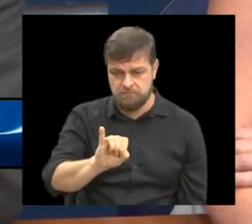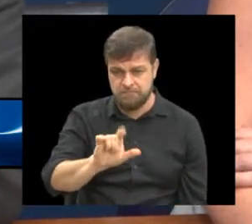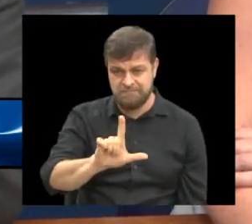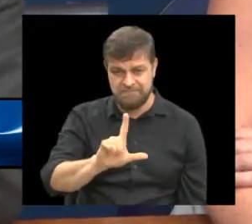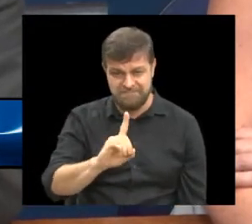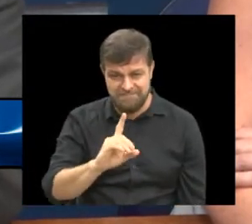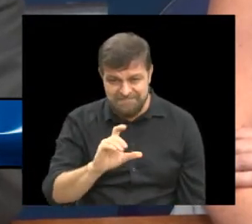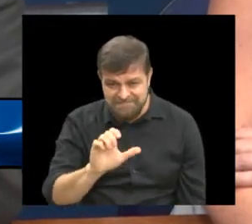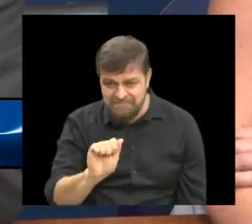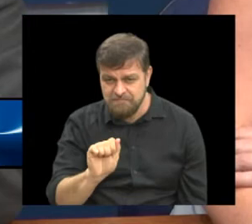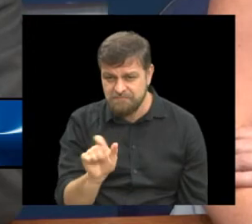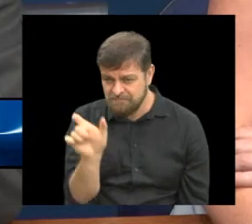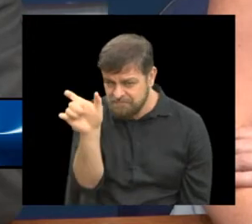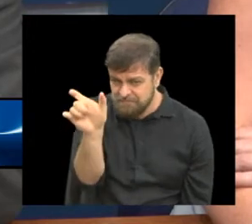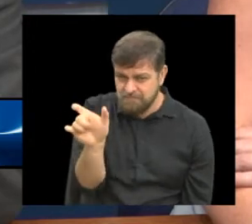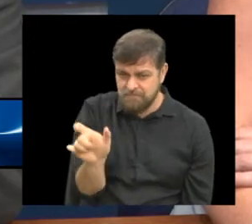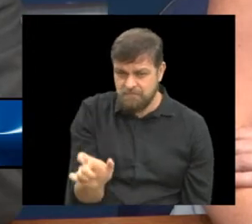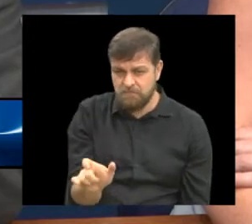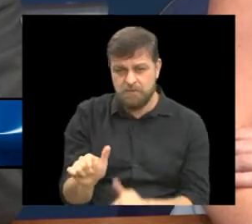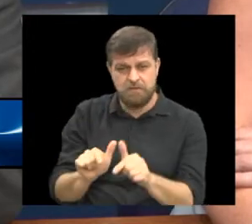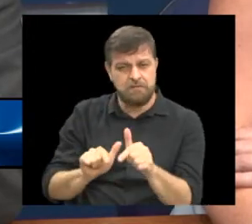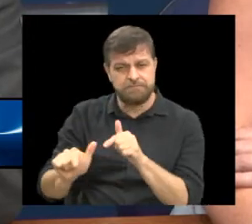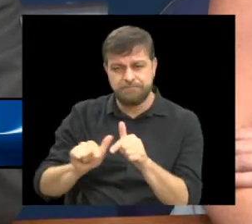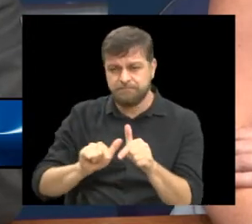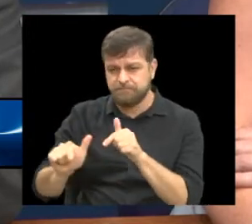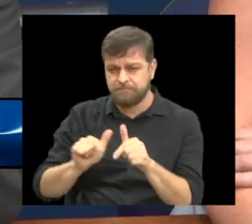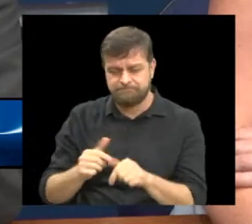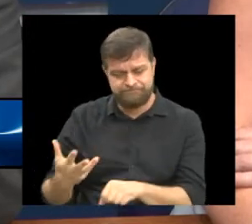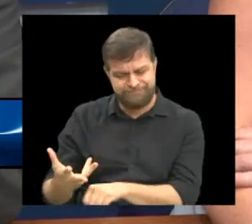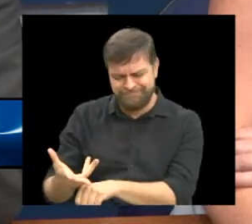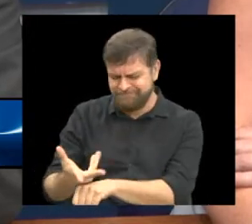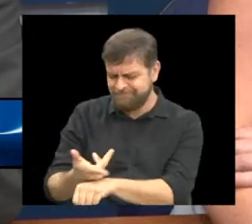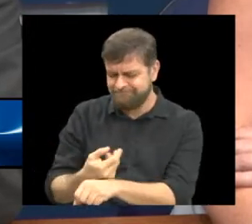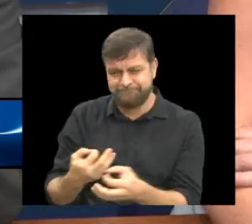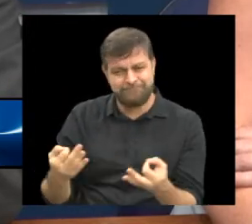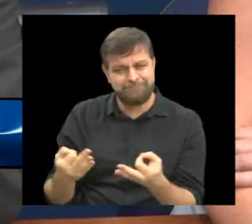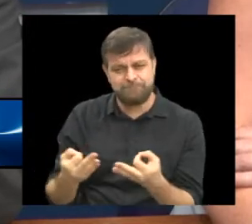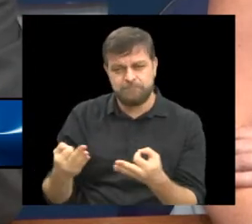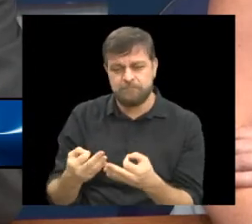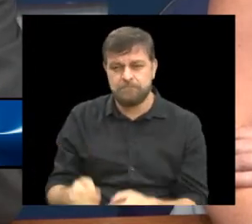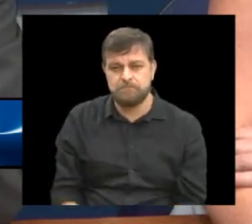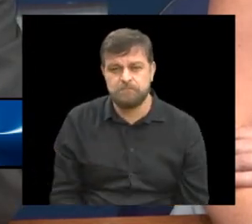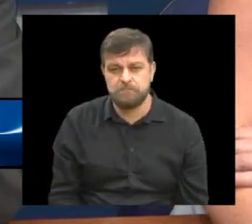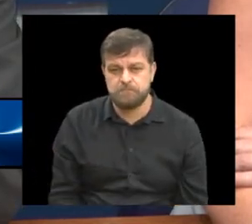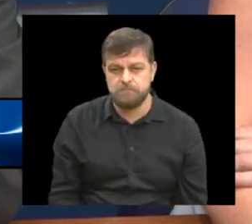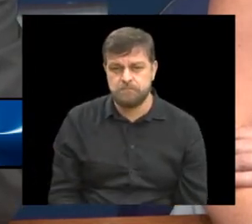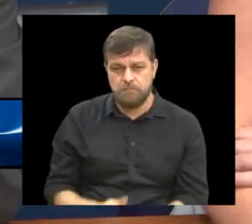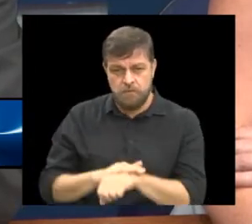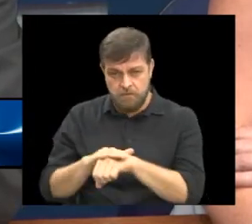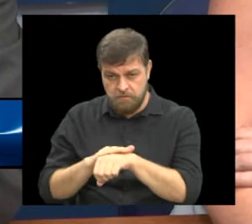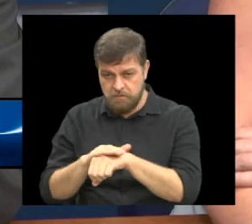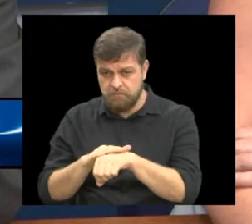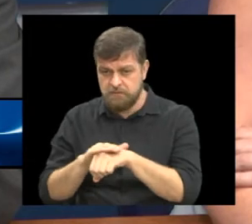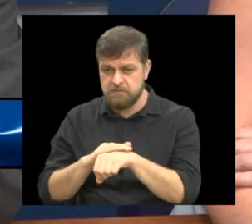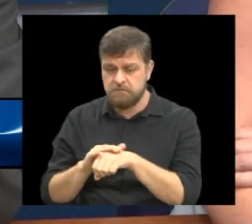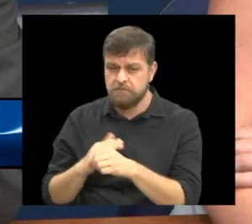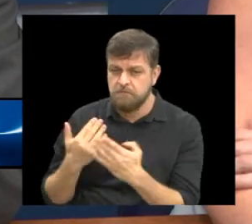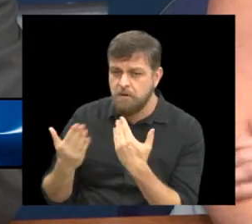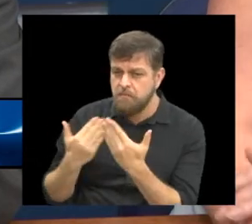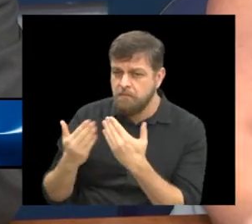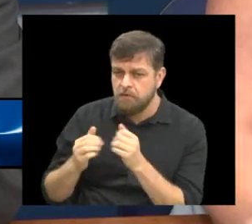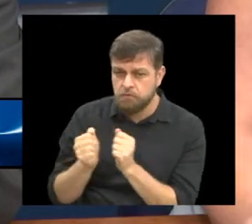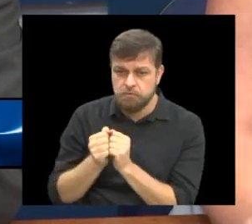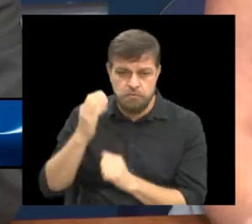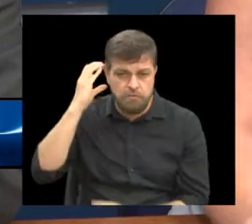que faz um trabalho também fora do comum. Estava até comentando com a